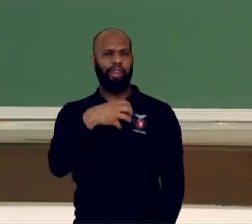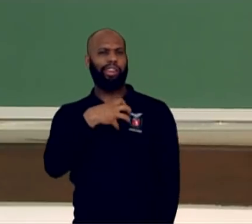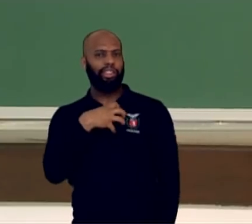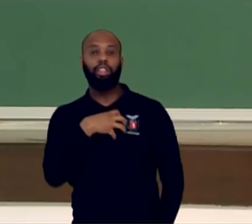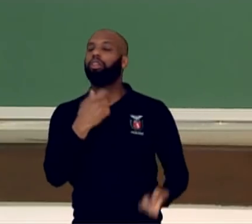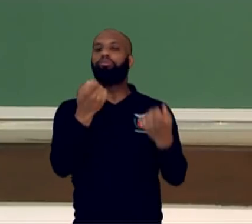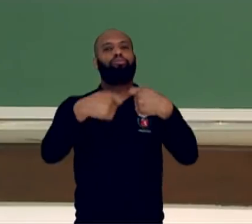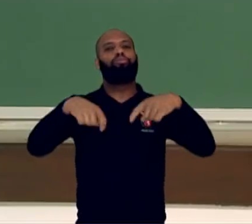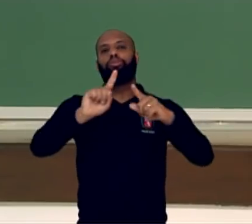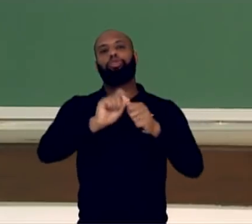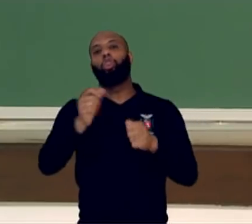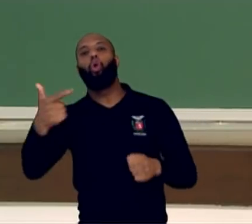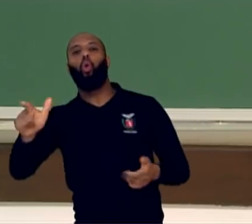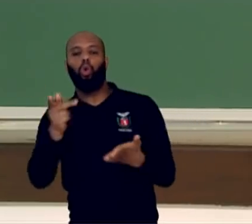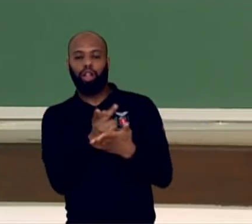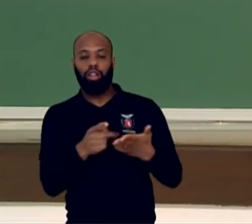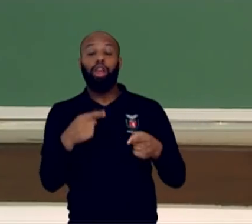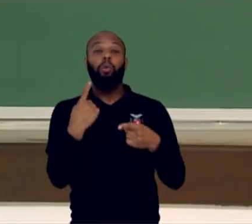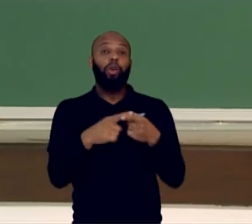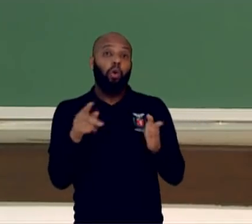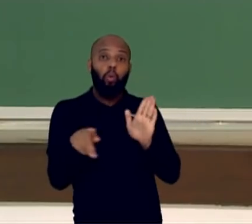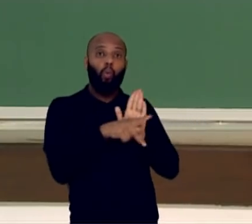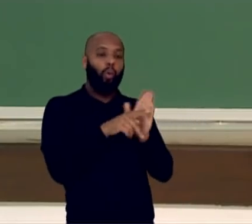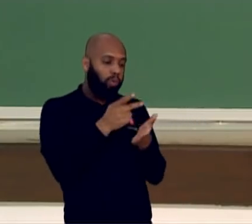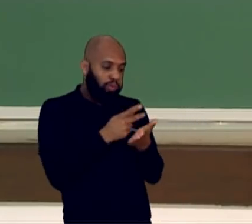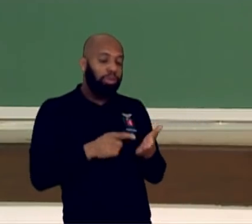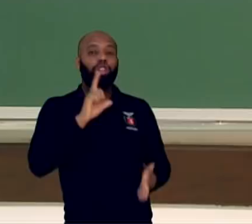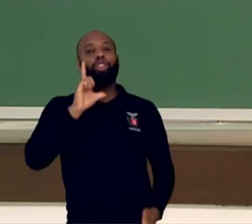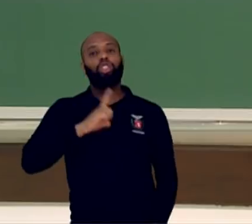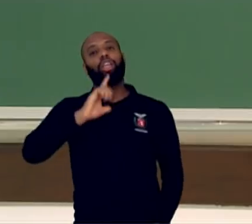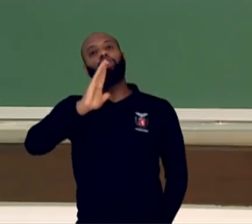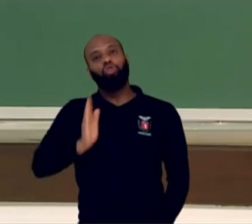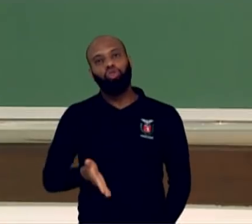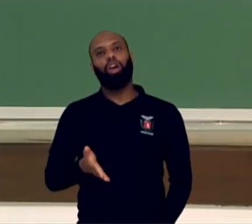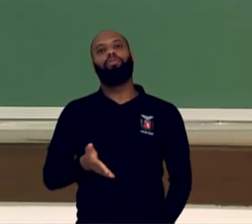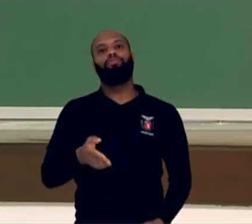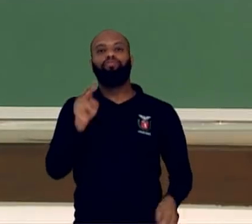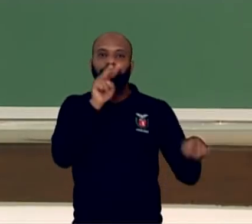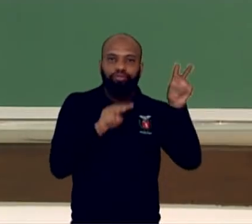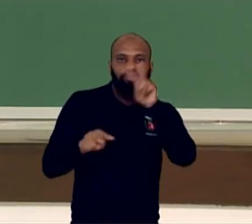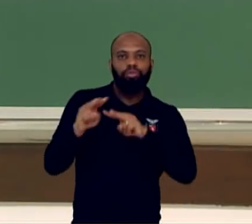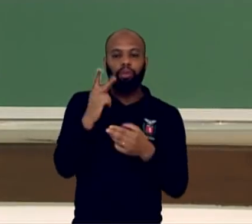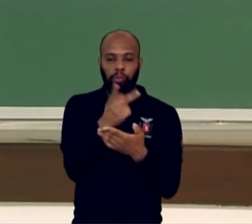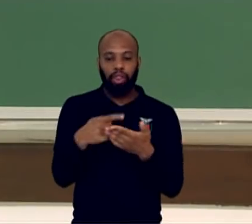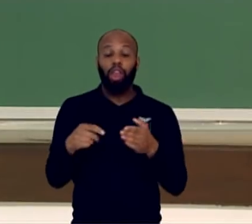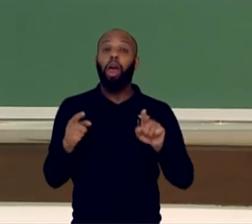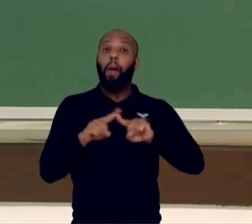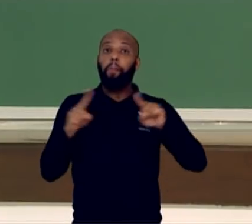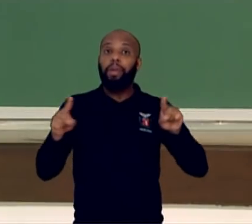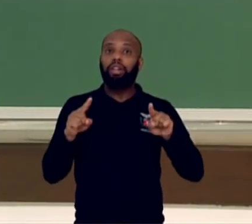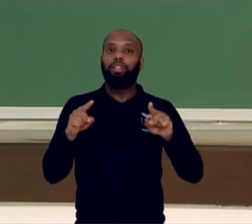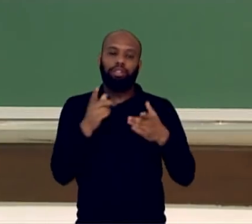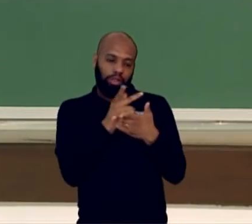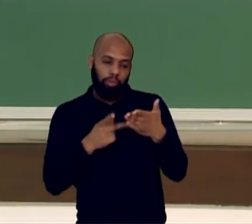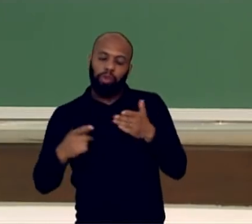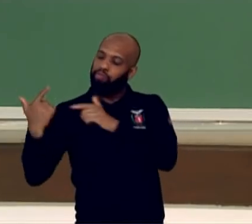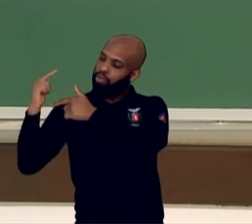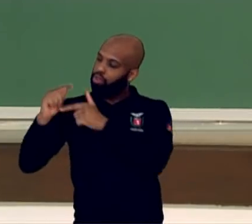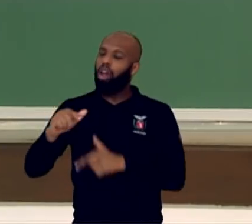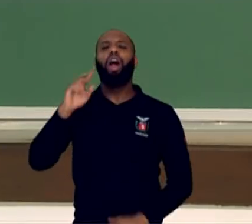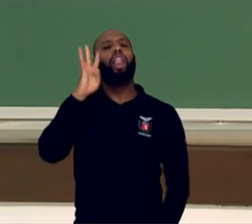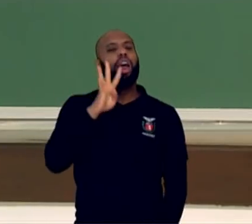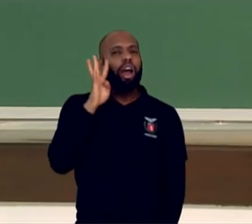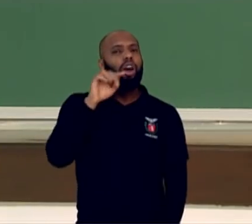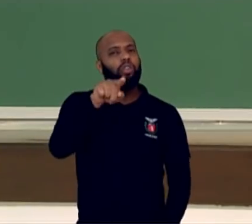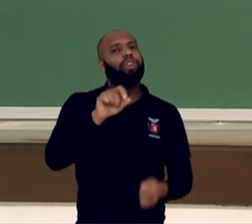precisa daí fazer ilustração, porque ele próprio se auto-ilustra. Mas no poema tradicional, seria legal você